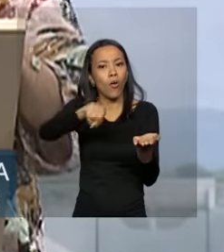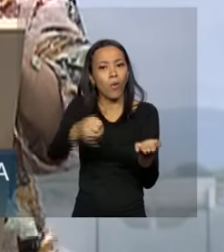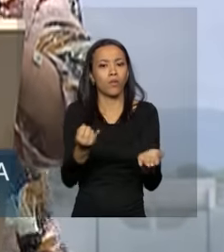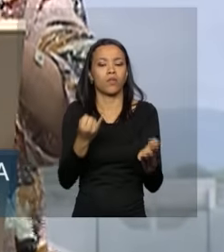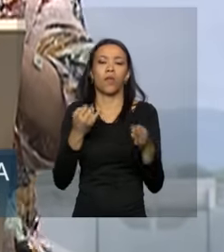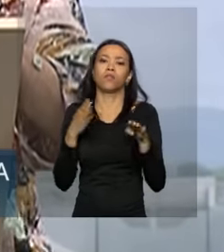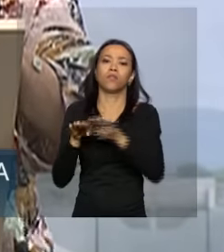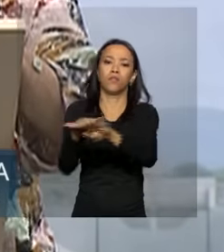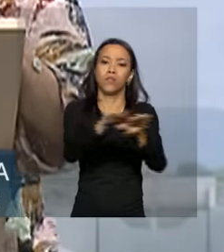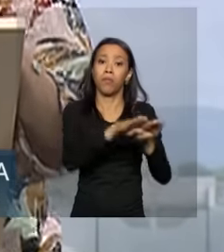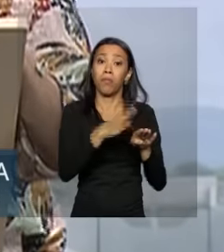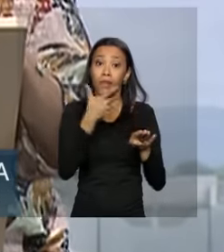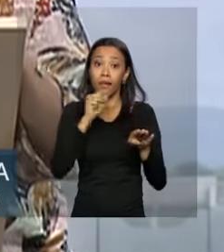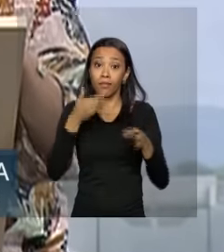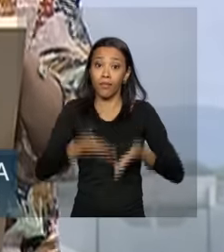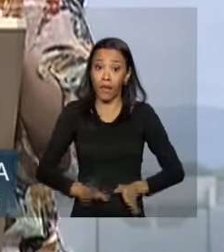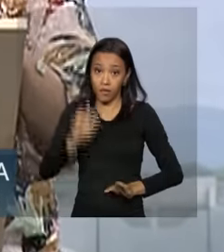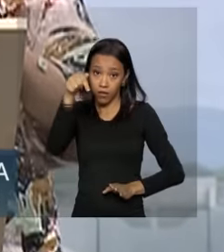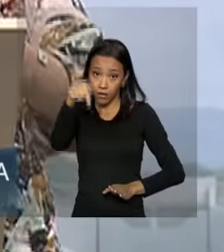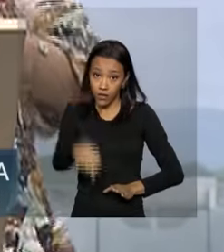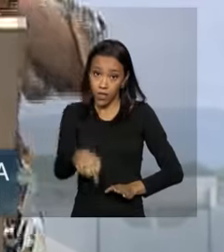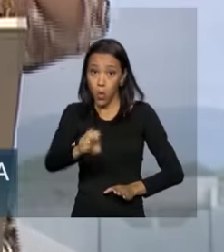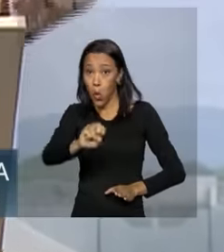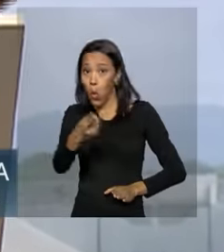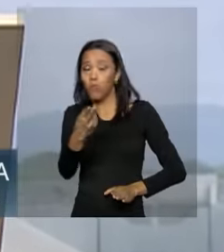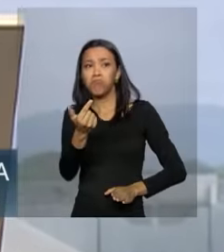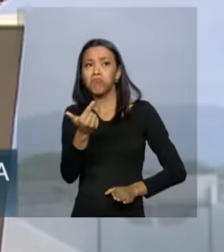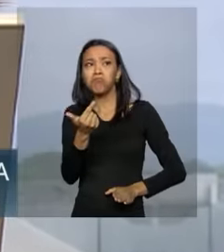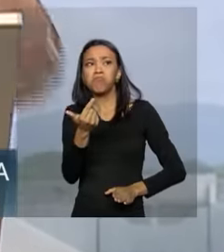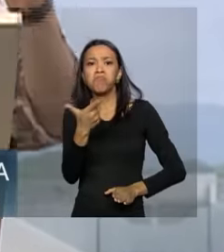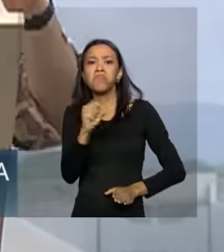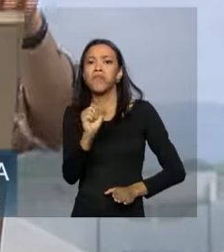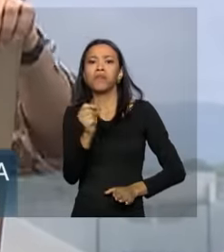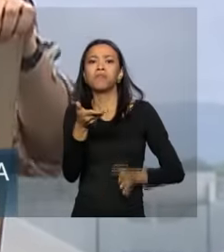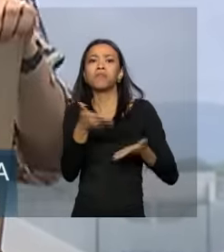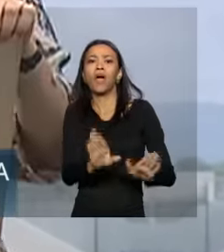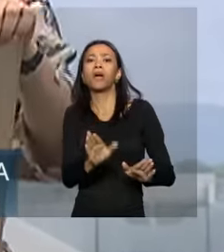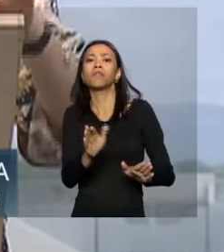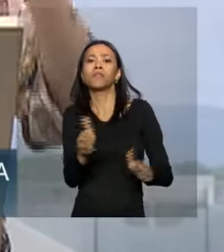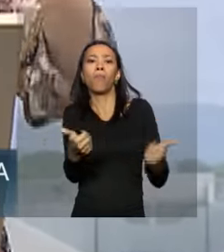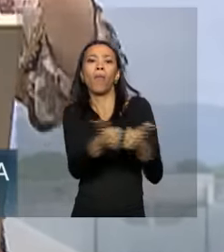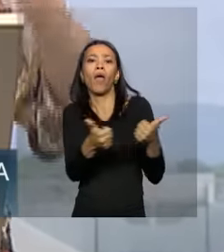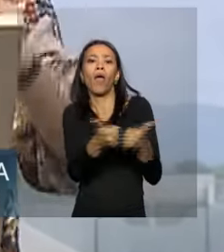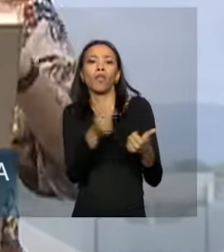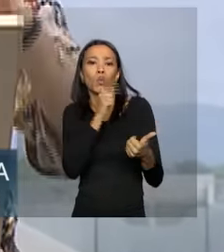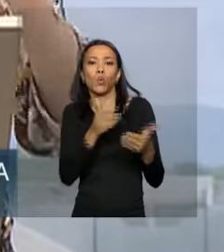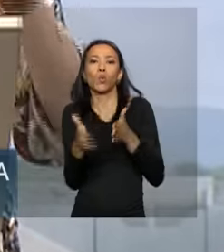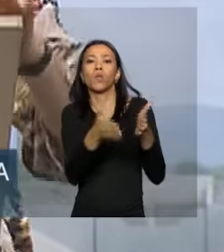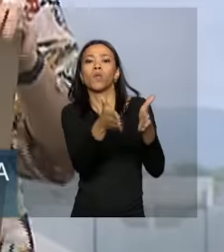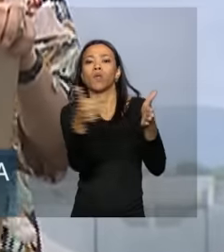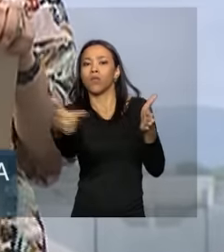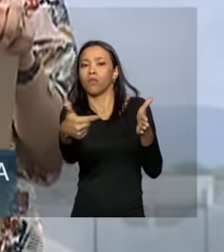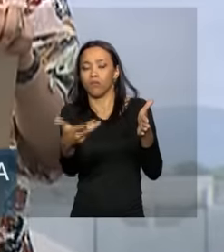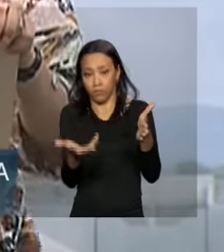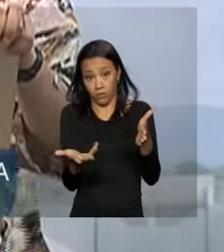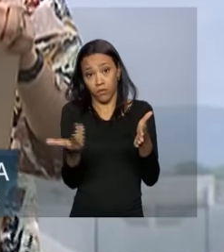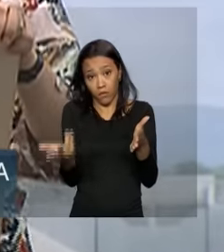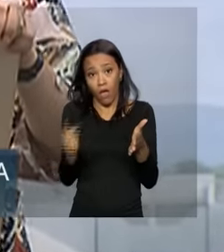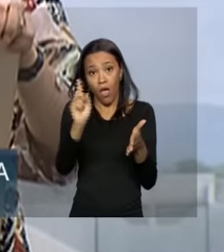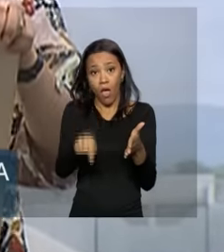iguais para quem nasce aqui ou para quem nasce num lugar onde o rio passa. É isso que nós